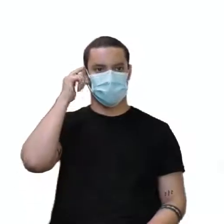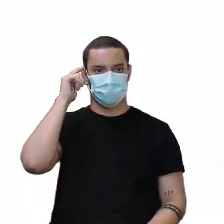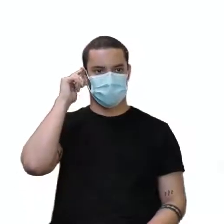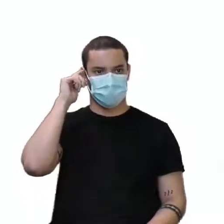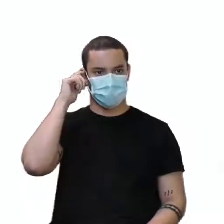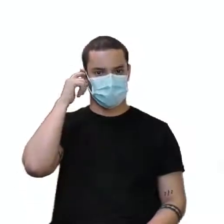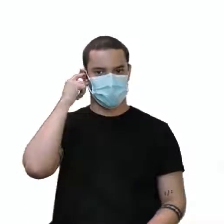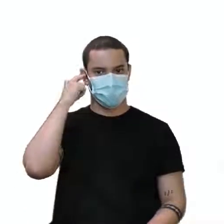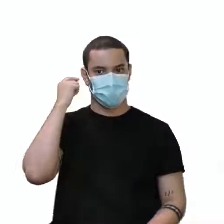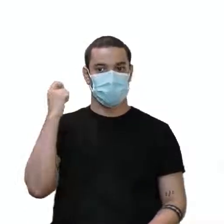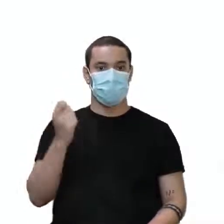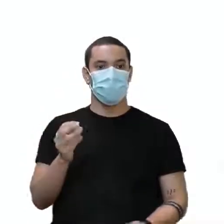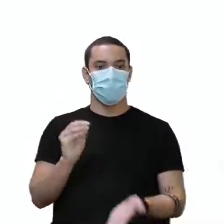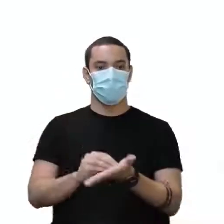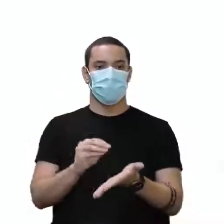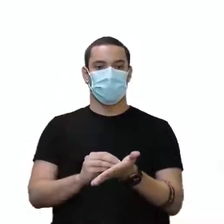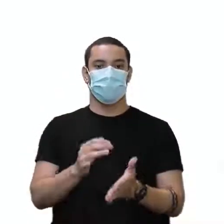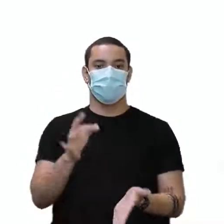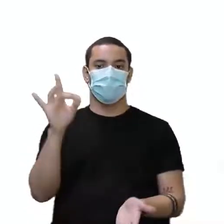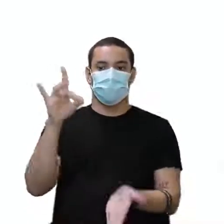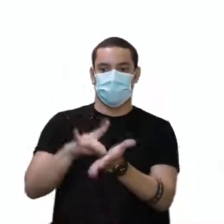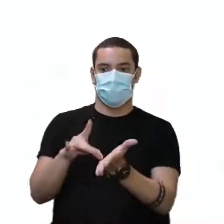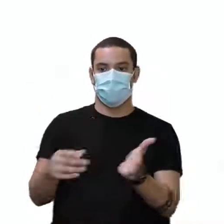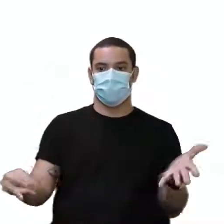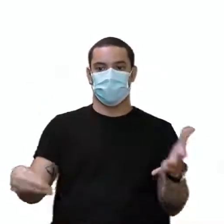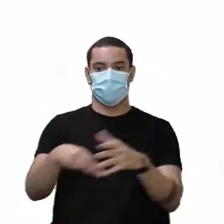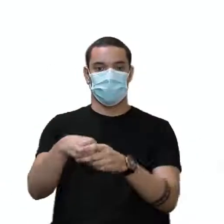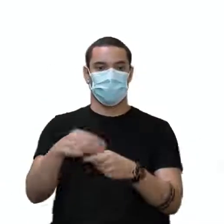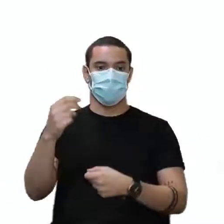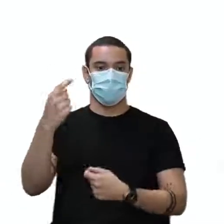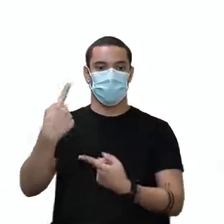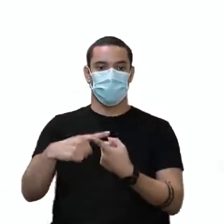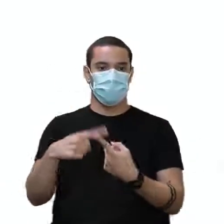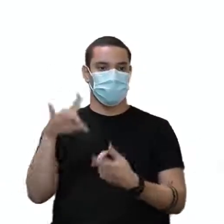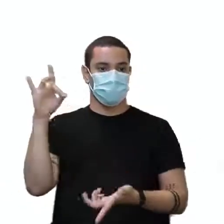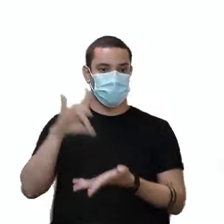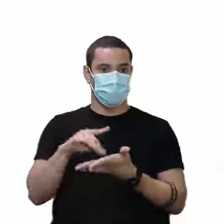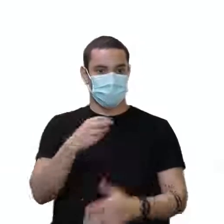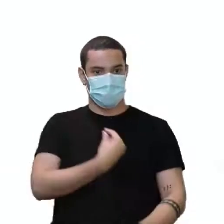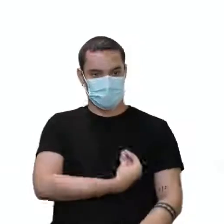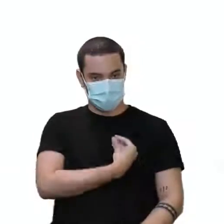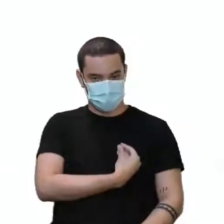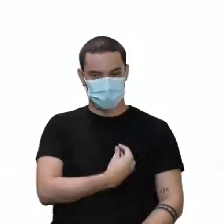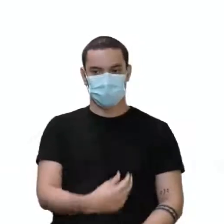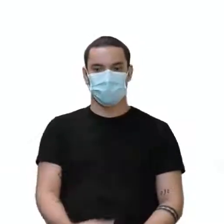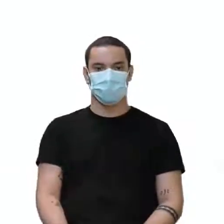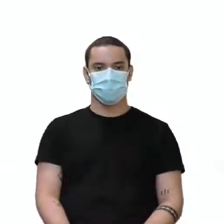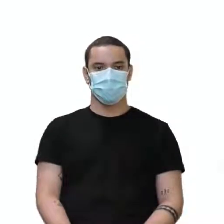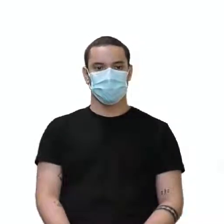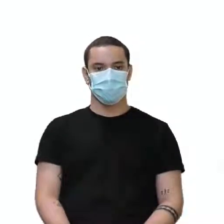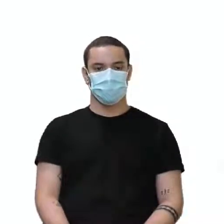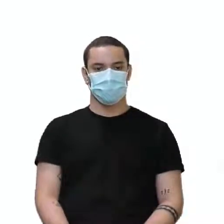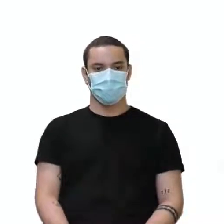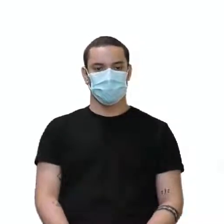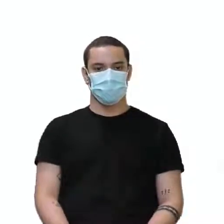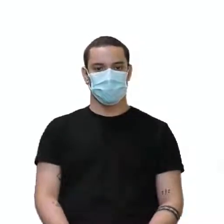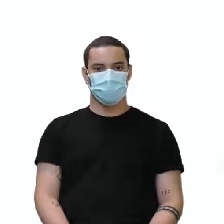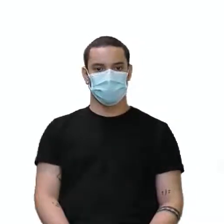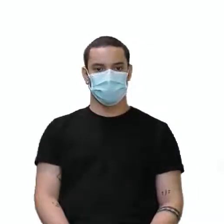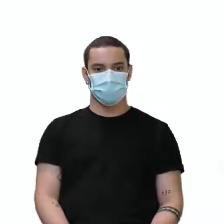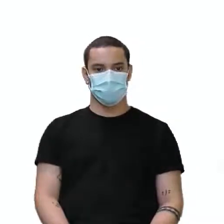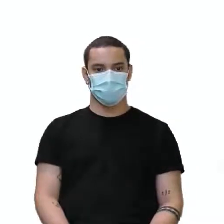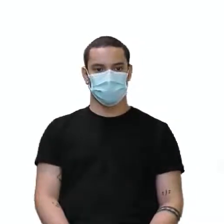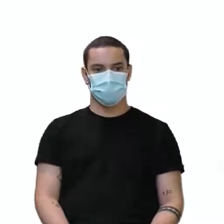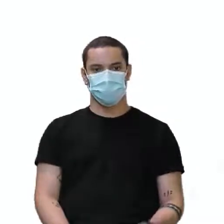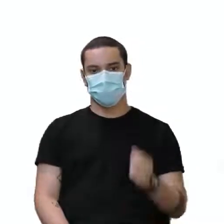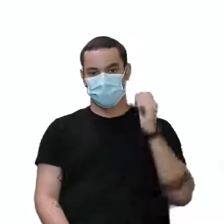ainda não é verdade no presente, já não é mais verdade. Então, I've studied English, eu estudo inglês, aí eu tenho aqui só o meu. Toda vez, você só vai olhar pro